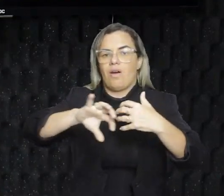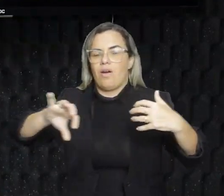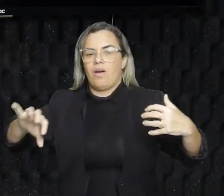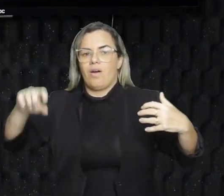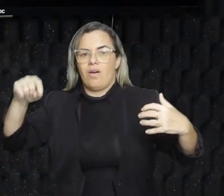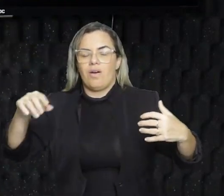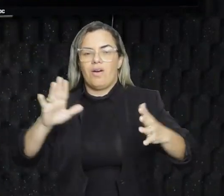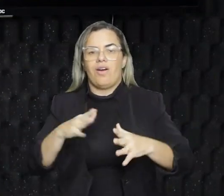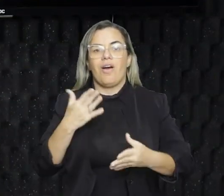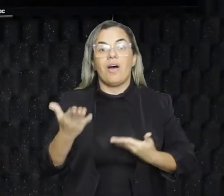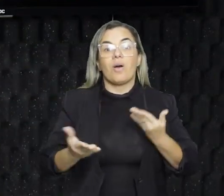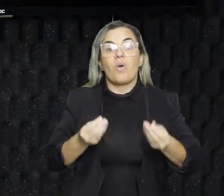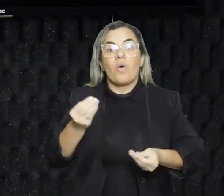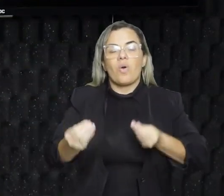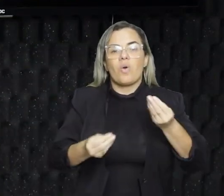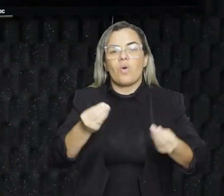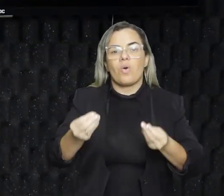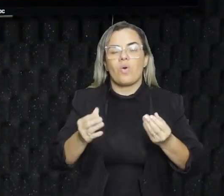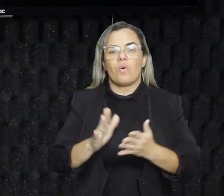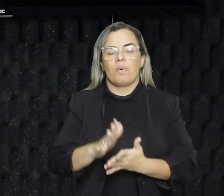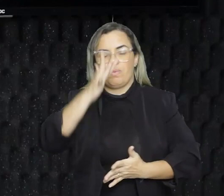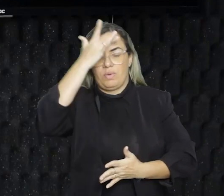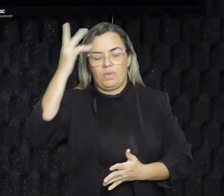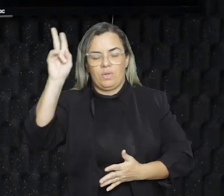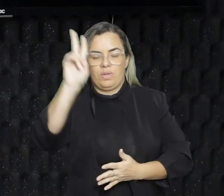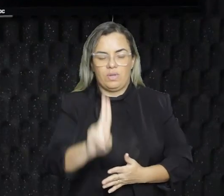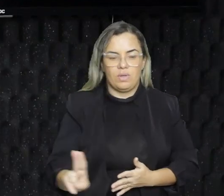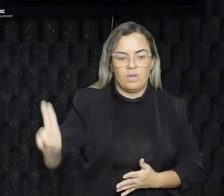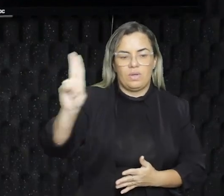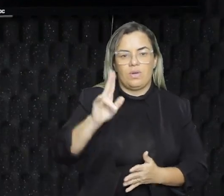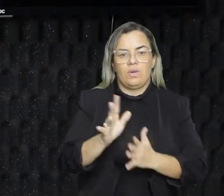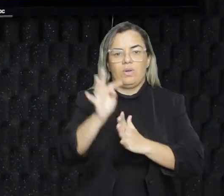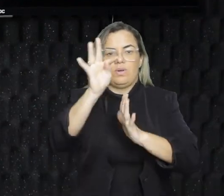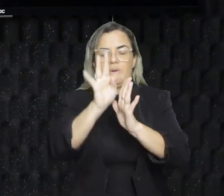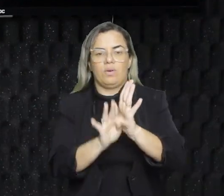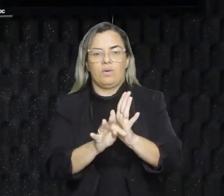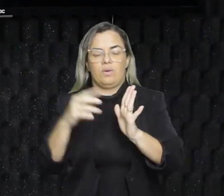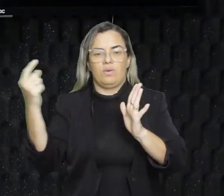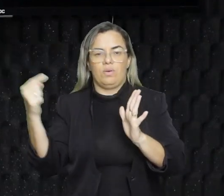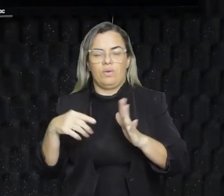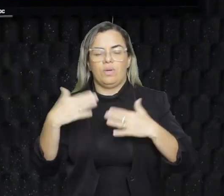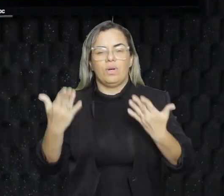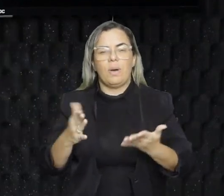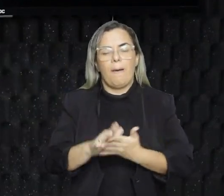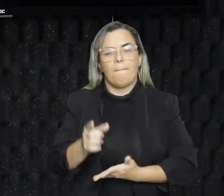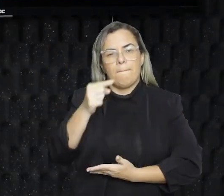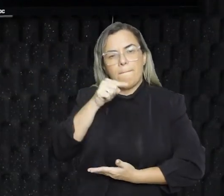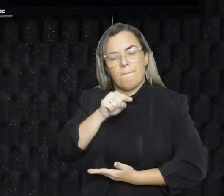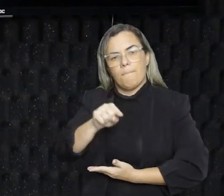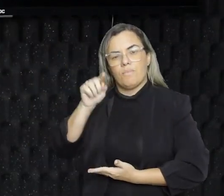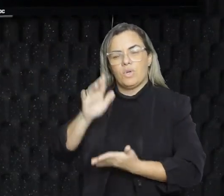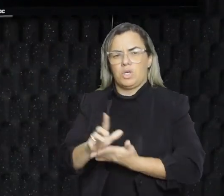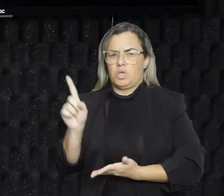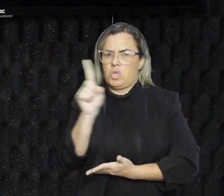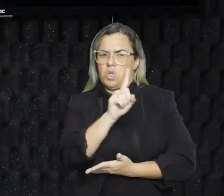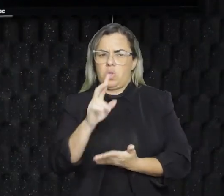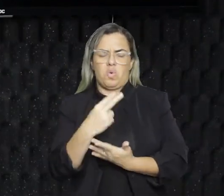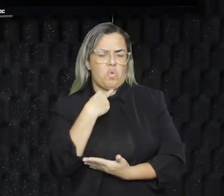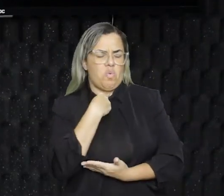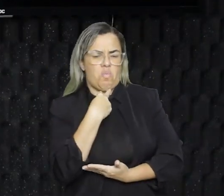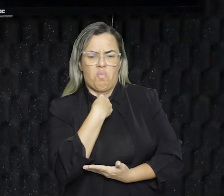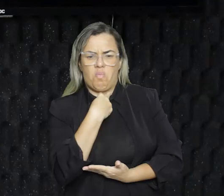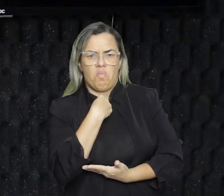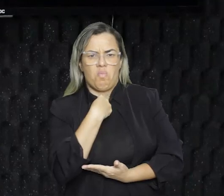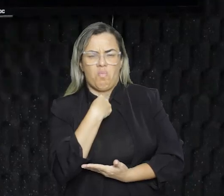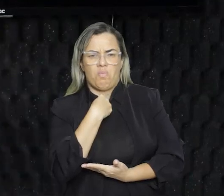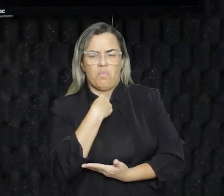ser ocupadas. O texto vai nos falar que você não poderia, se você